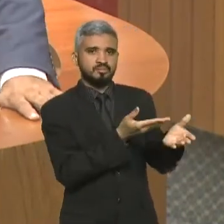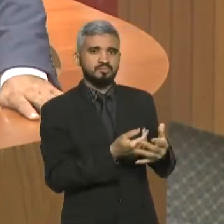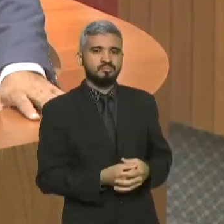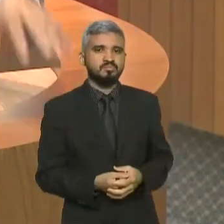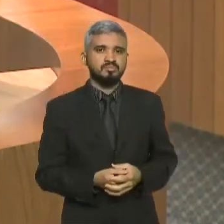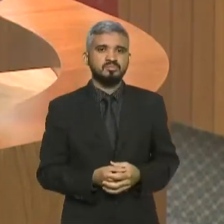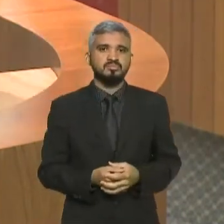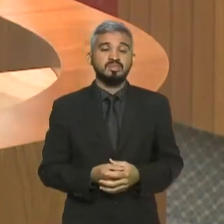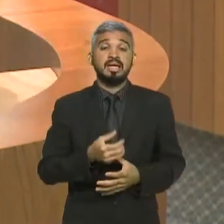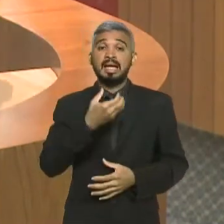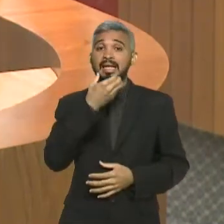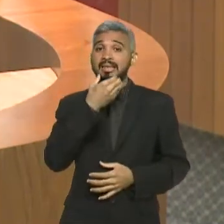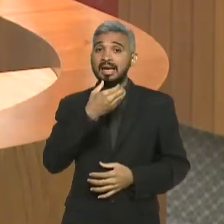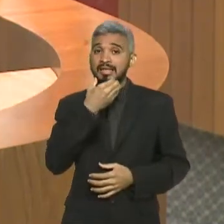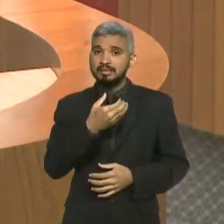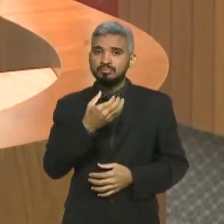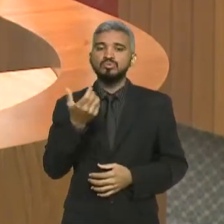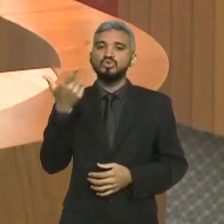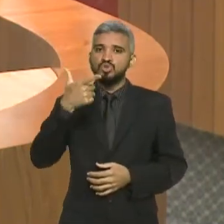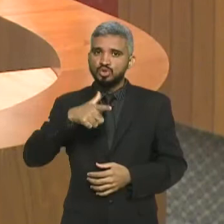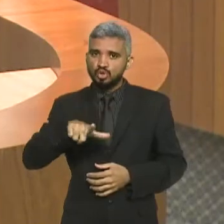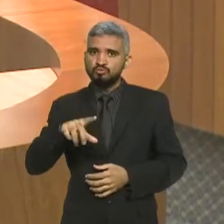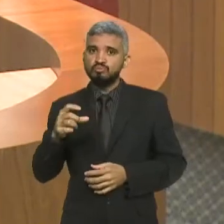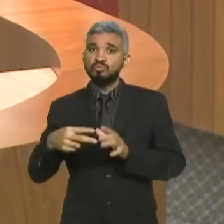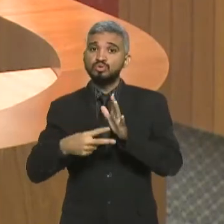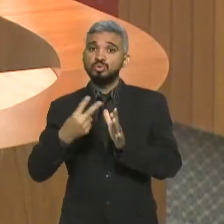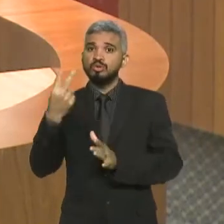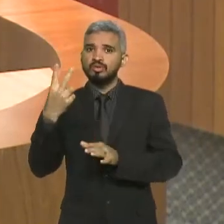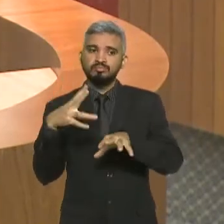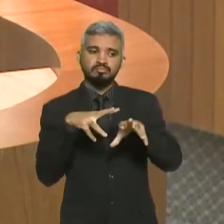dezembro, novamente, confiscaram os bens da empresa.